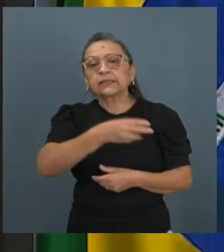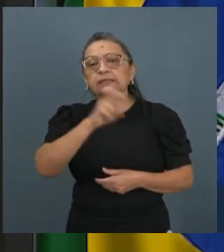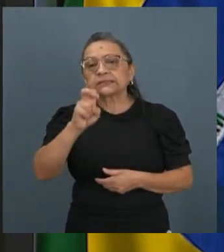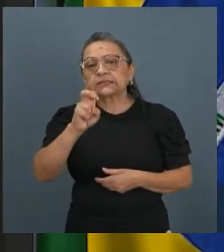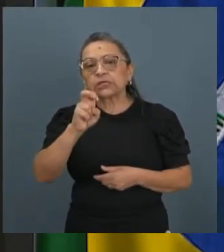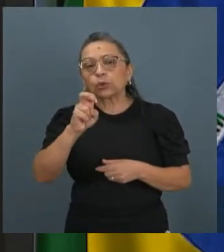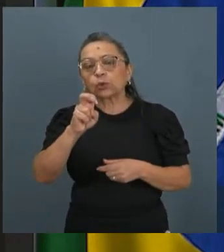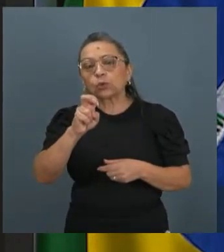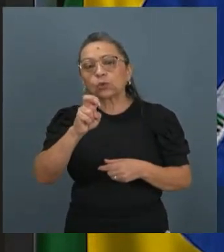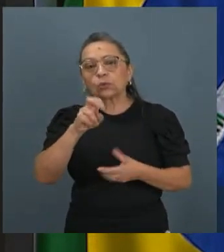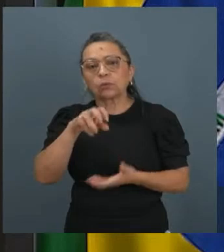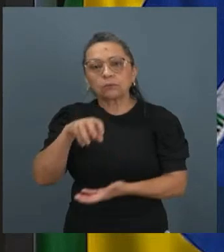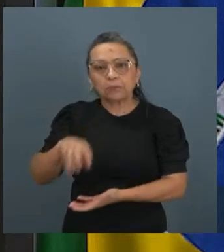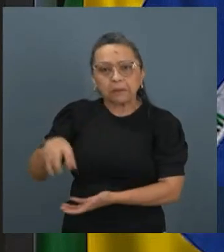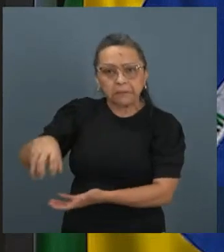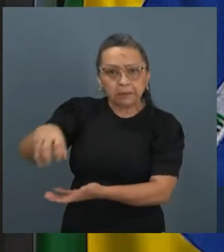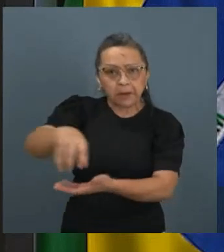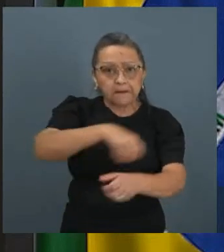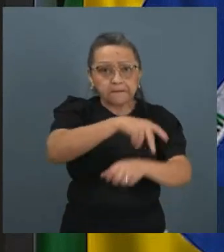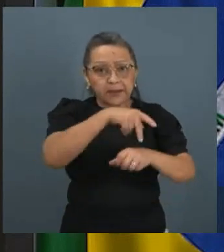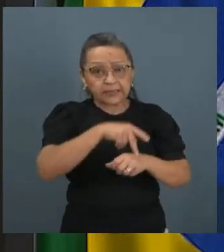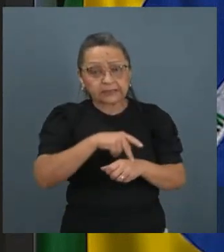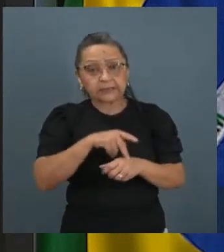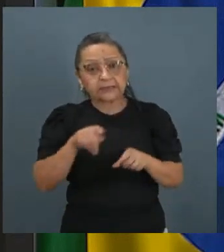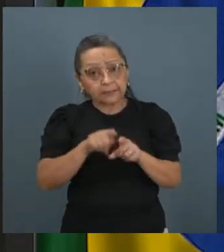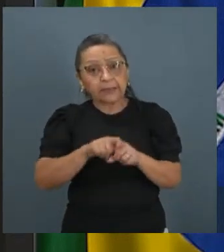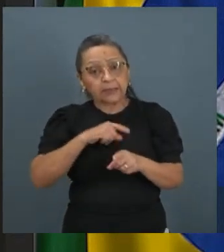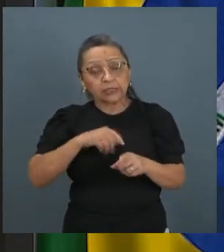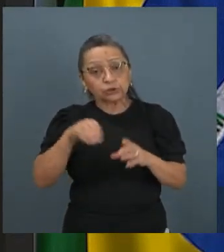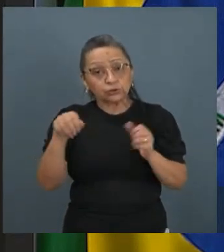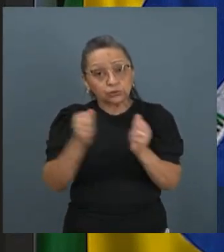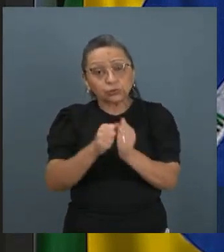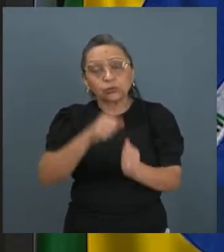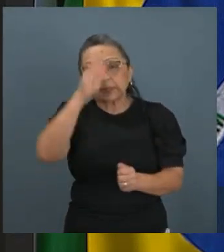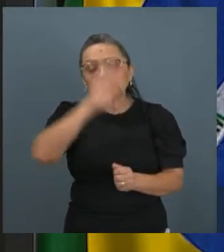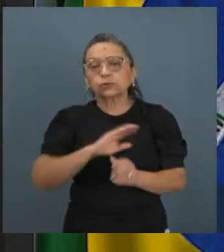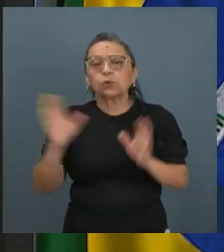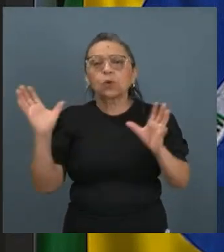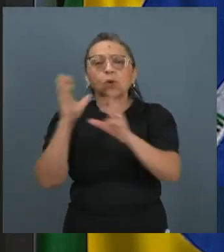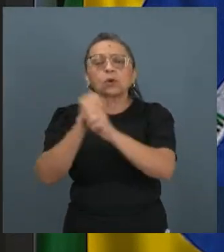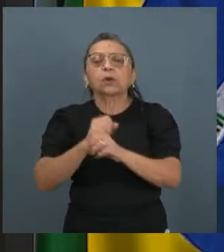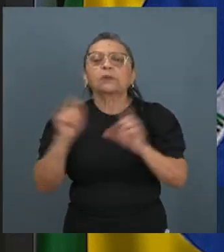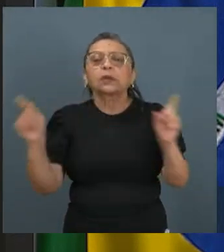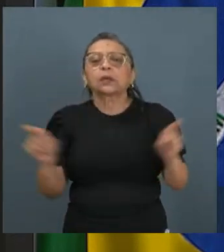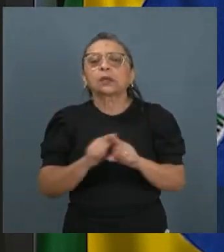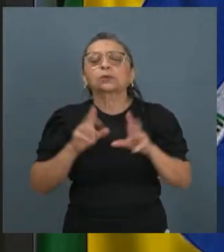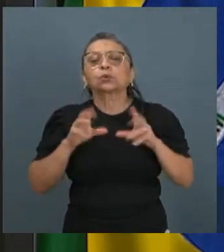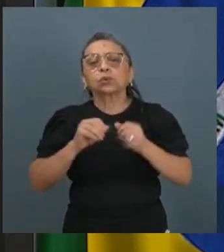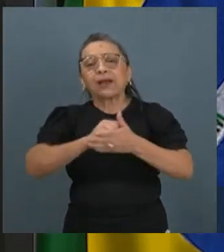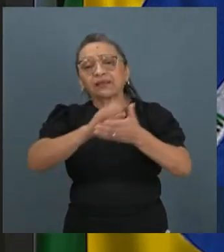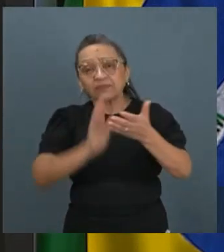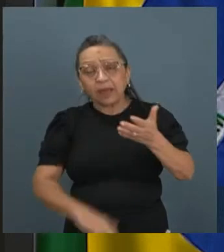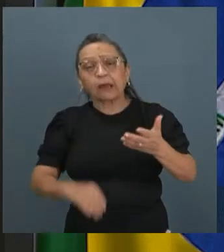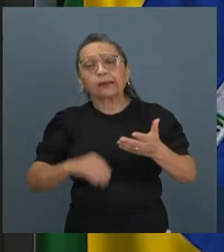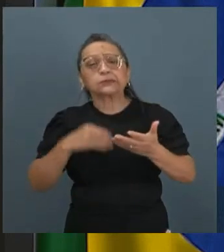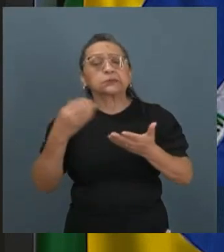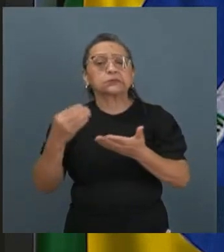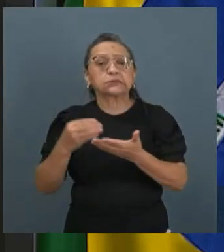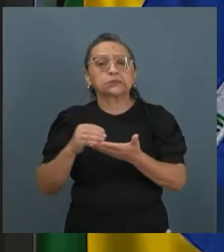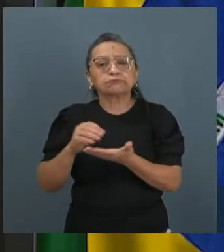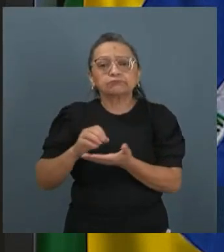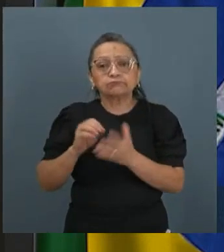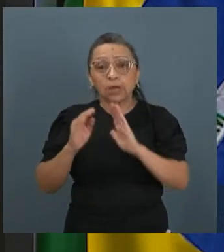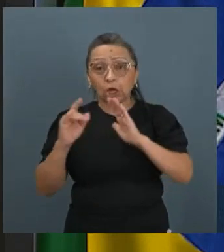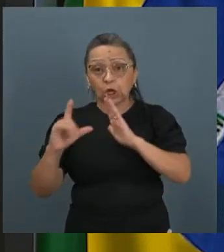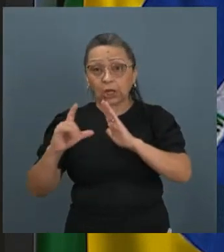35 jurisdições, incluindo o Brasil, conclui dizendo, abre aspas, as atividades de cassino e bingos